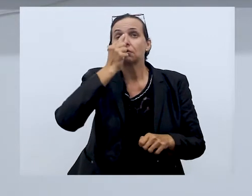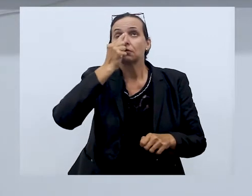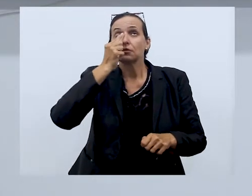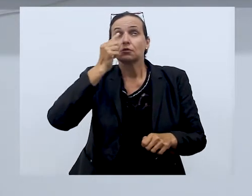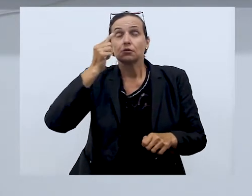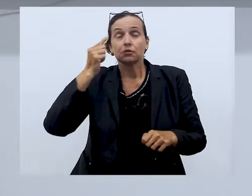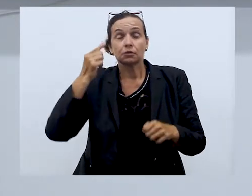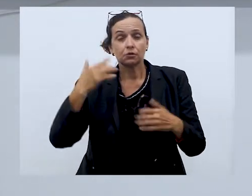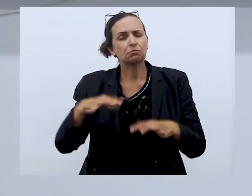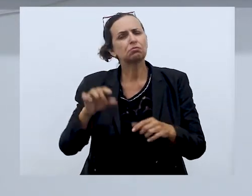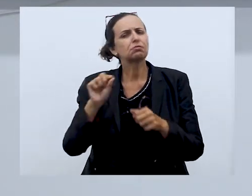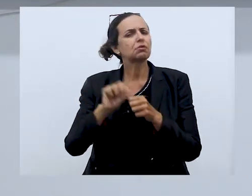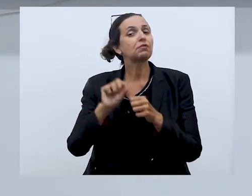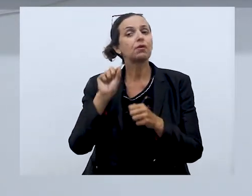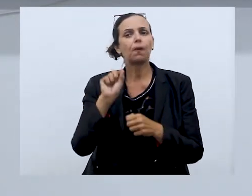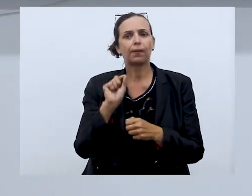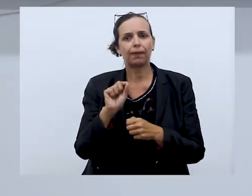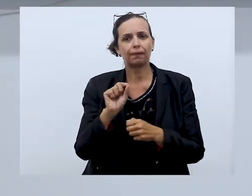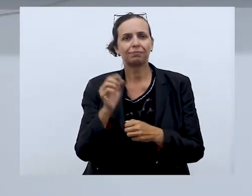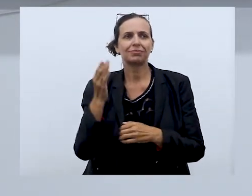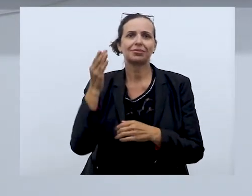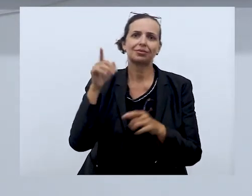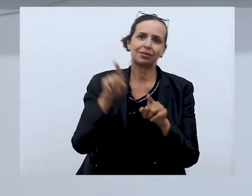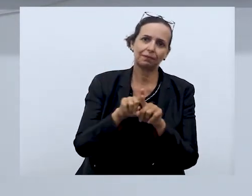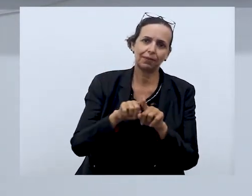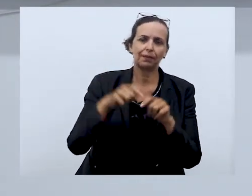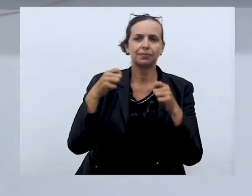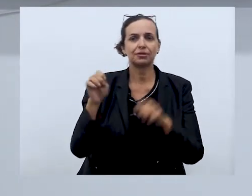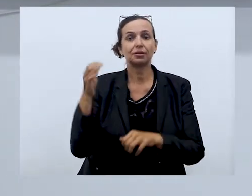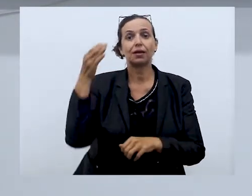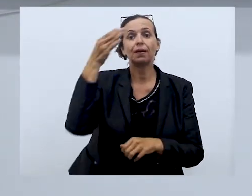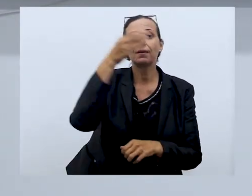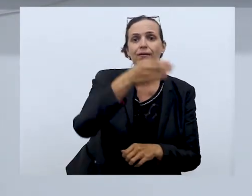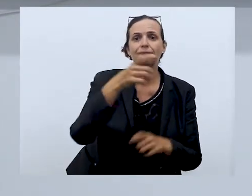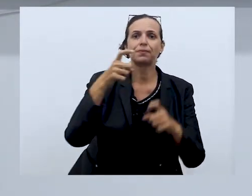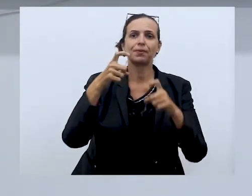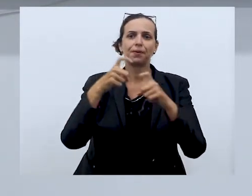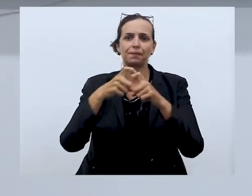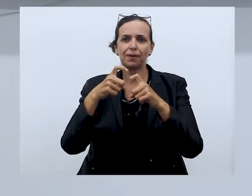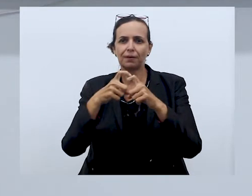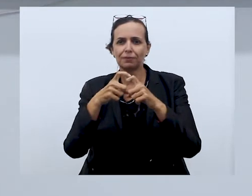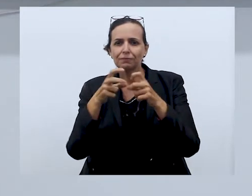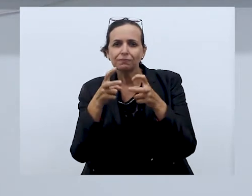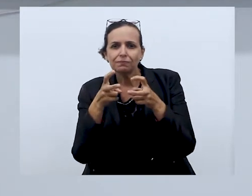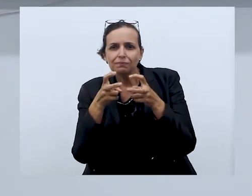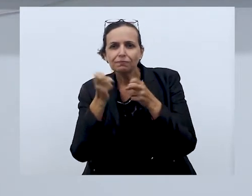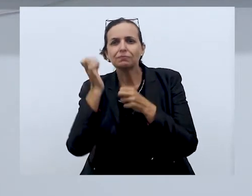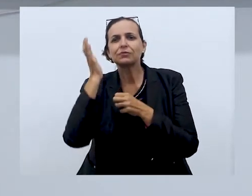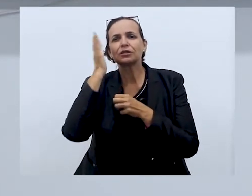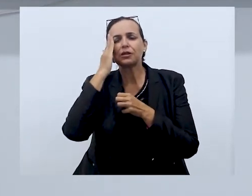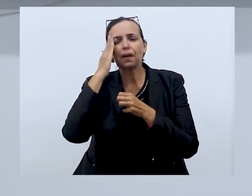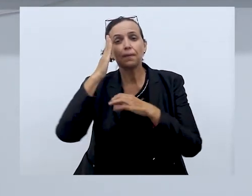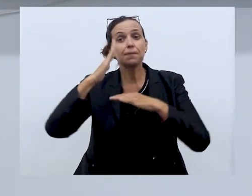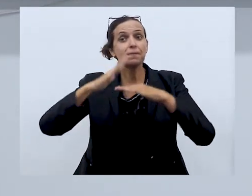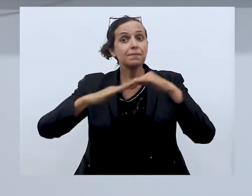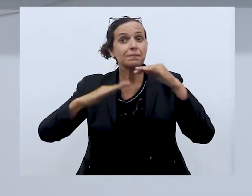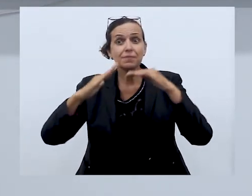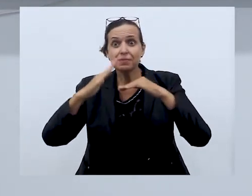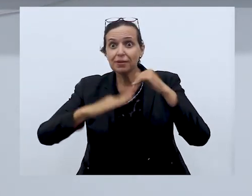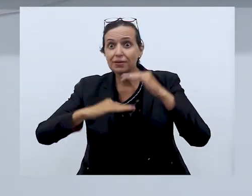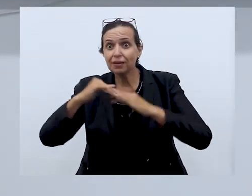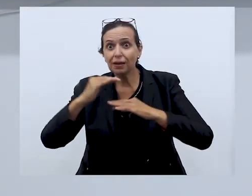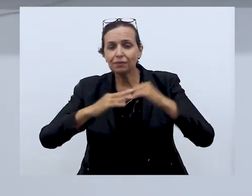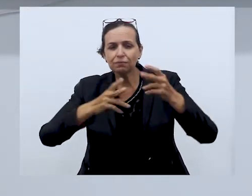objeto seja empurrado para a parte mais profunda do nariz. O que deve ser feito? Deve ser levado para o médico, para que o